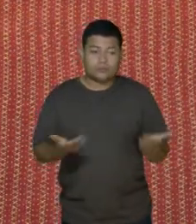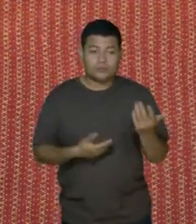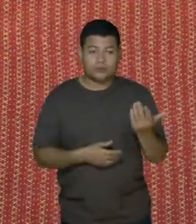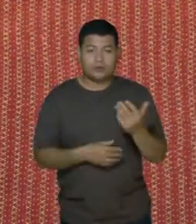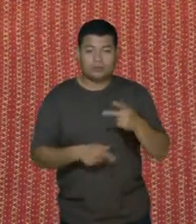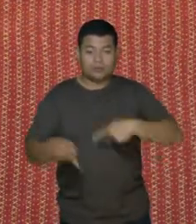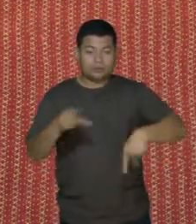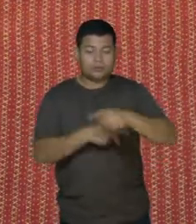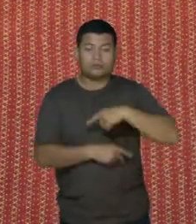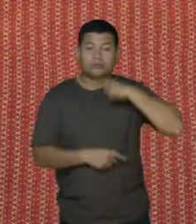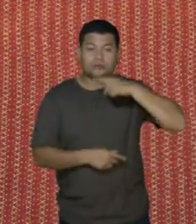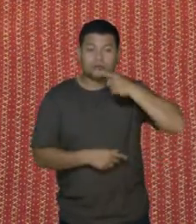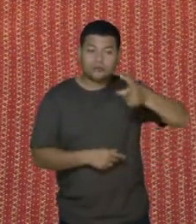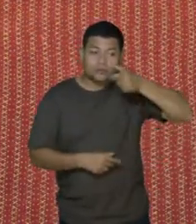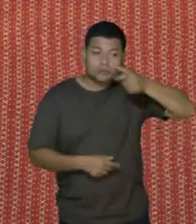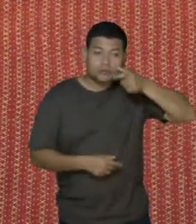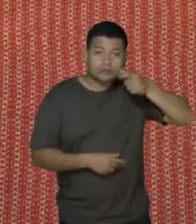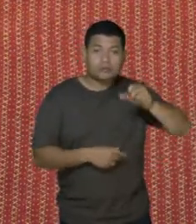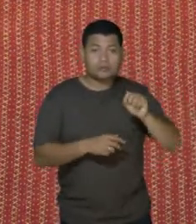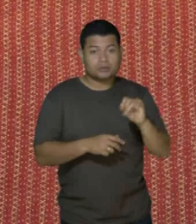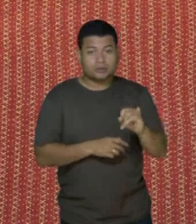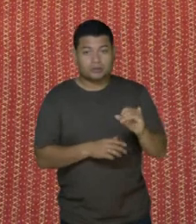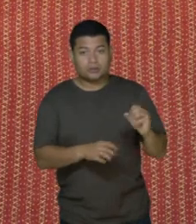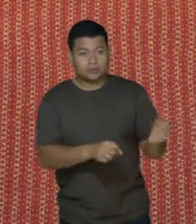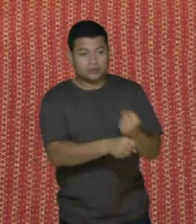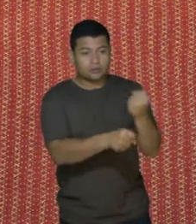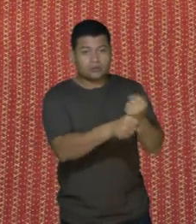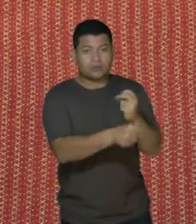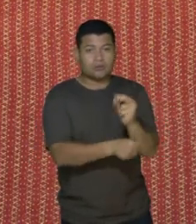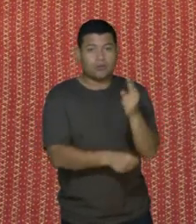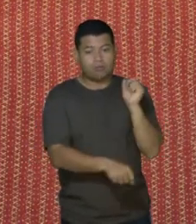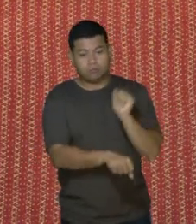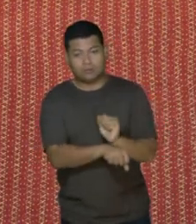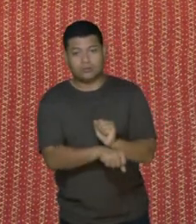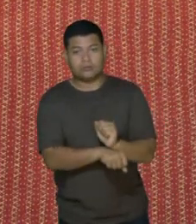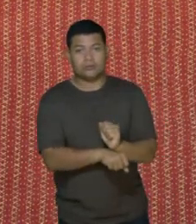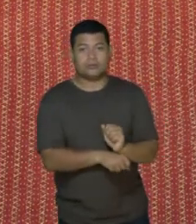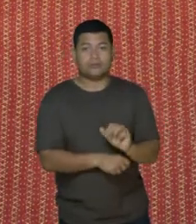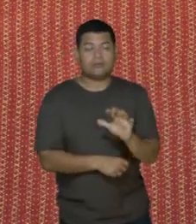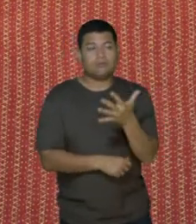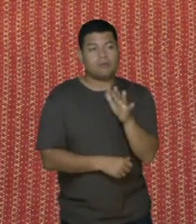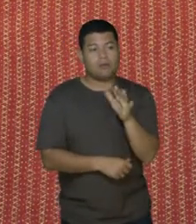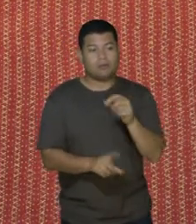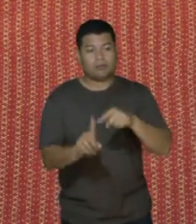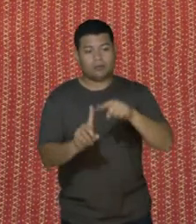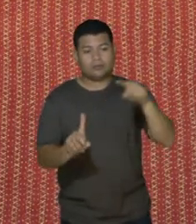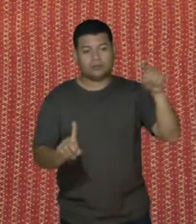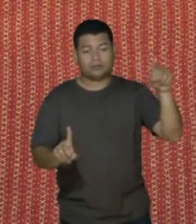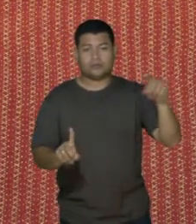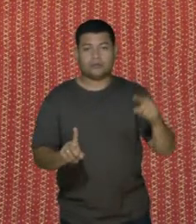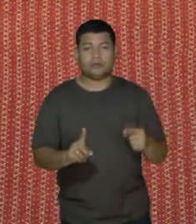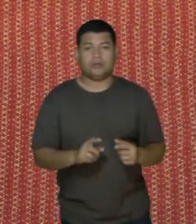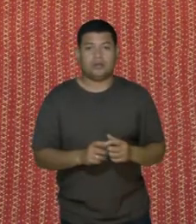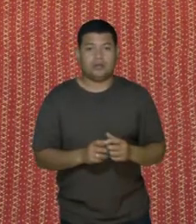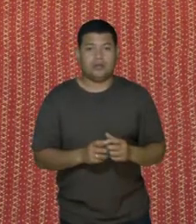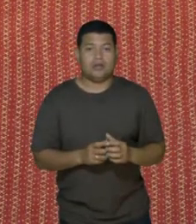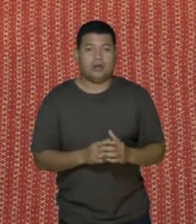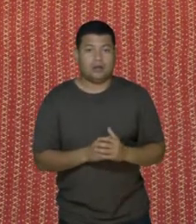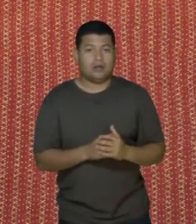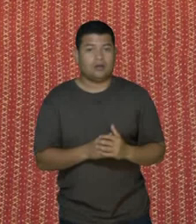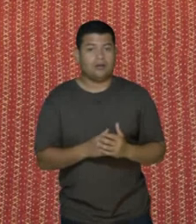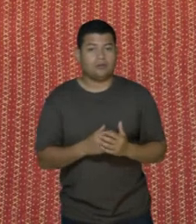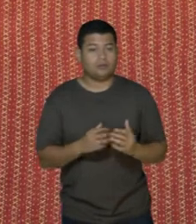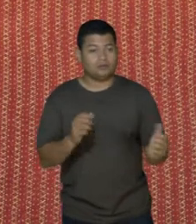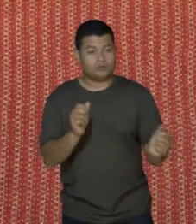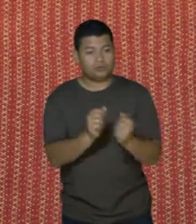foi construído e foi paralisado, ficou abandonado. Uma estimativa da Controladoria Geral do Estado, junto